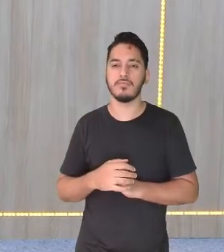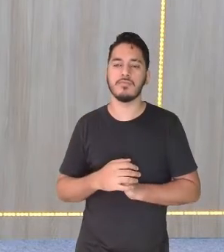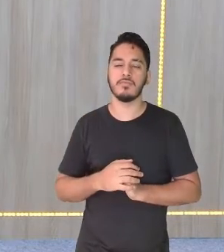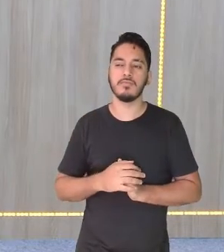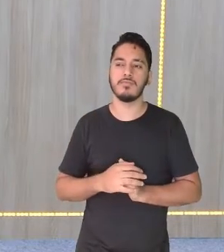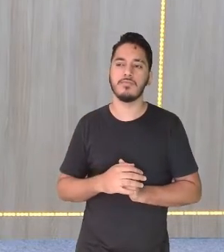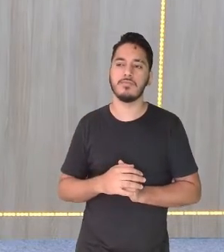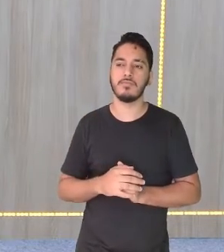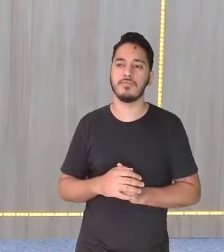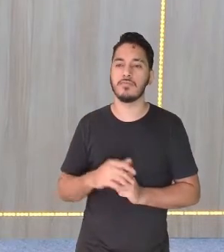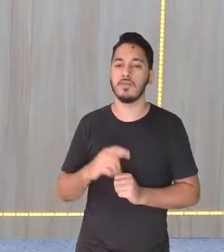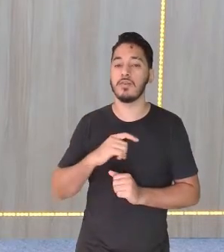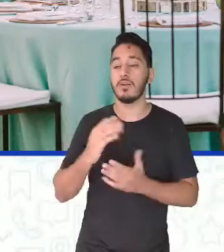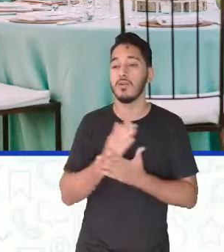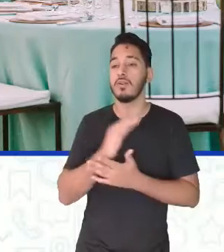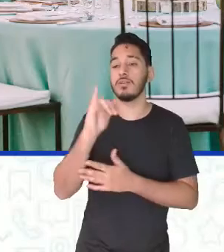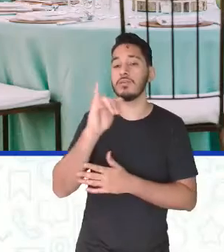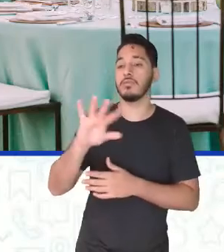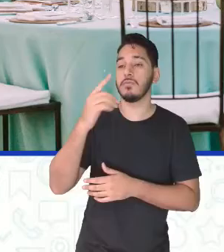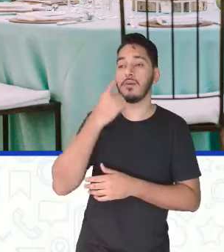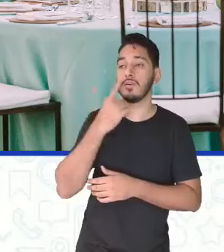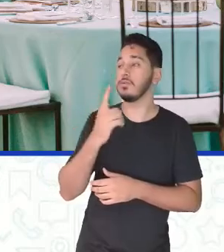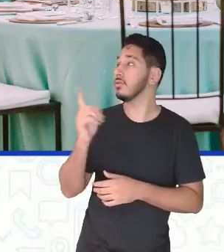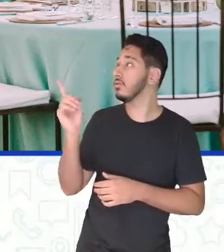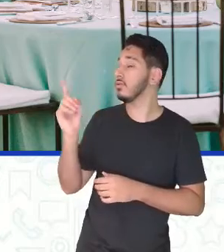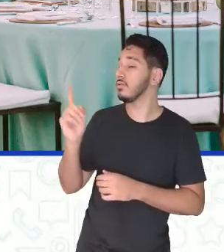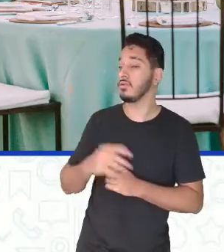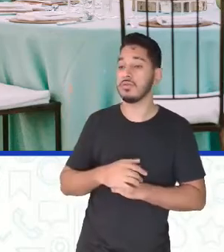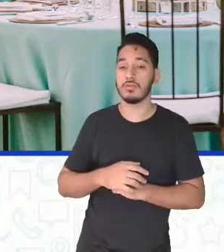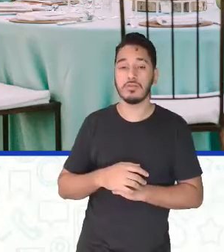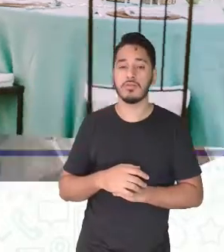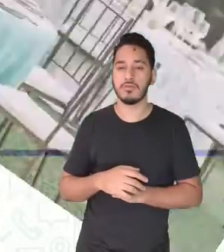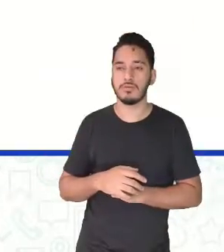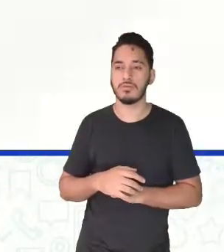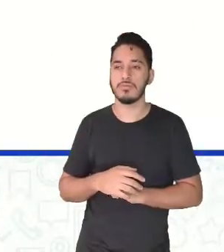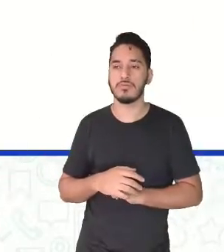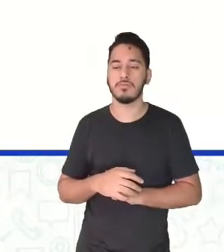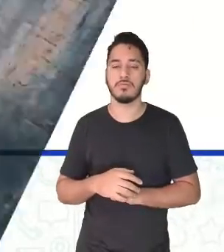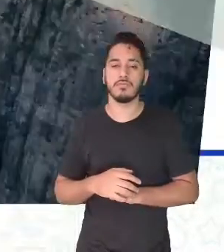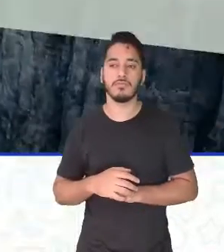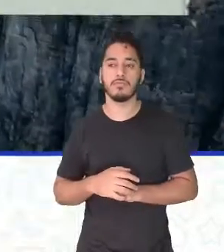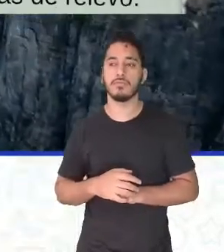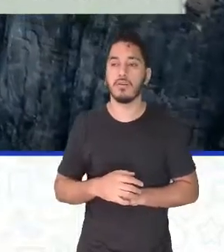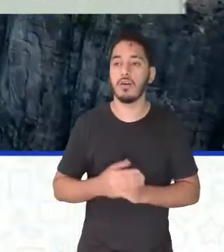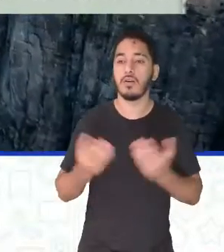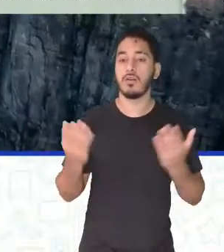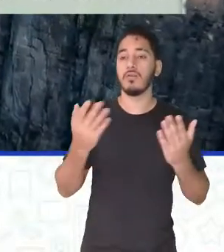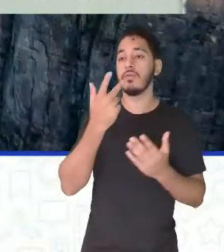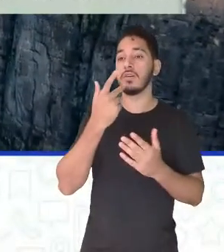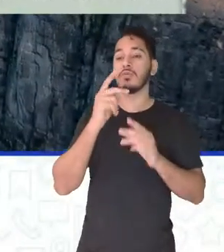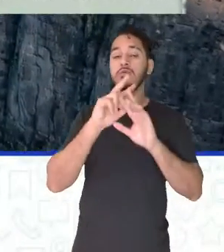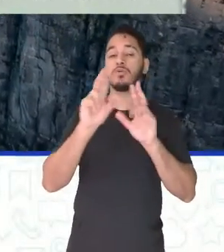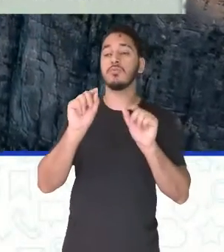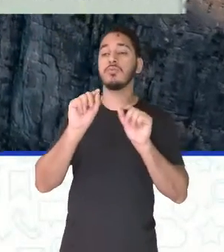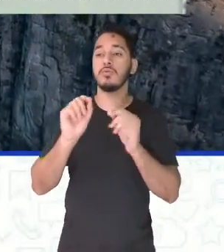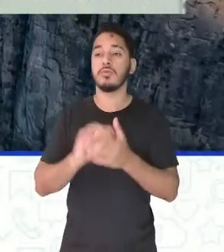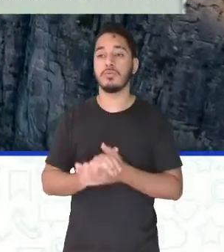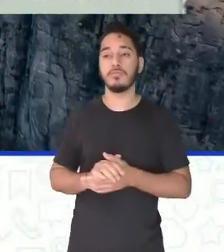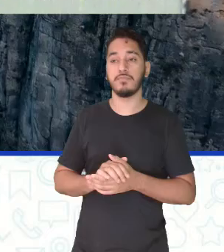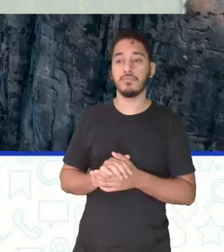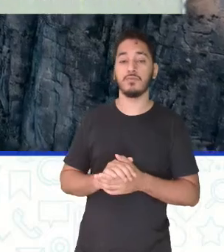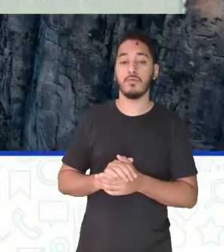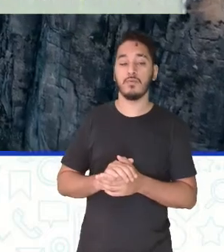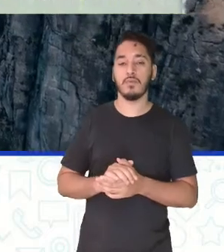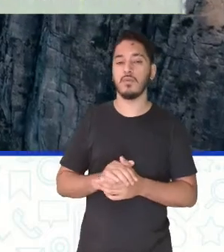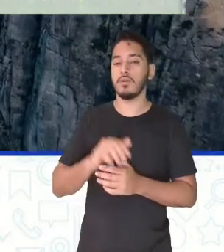disso, vão aparecer aqui algumas imagens aleatórias, já já a gente conversa sobre elas, mas vamos falar primeiro sobre o que, ó? Os agentes